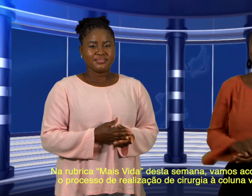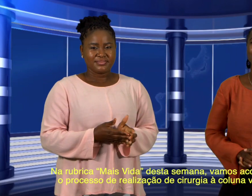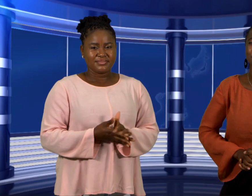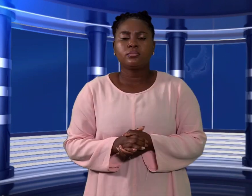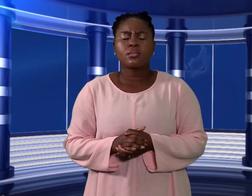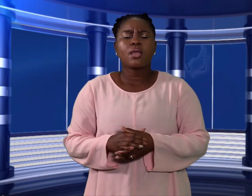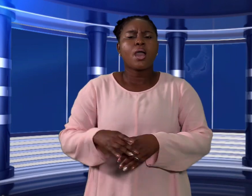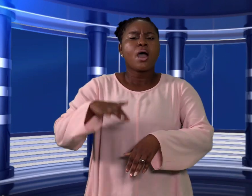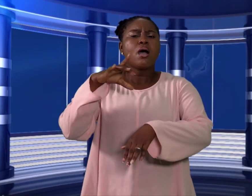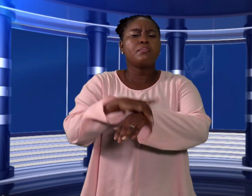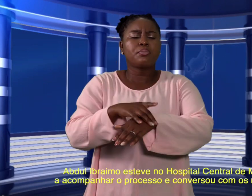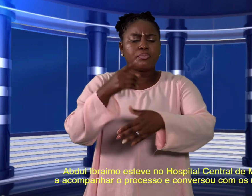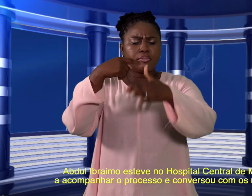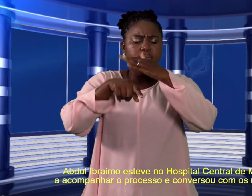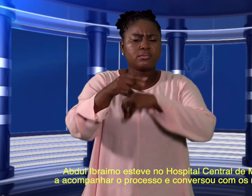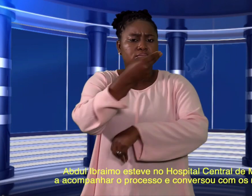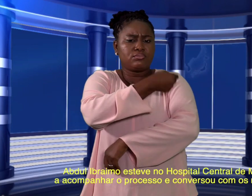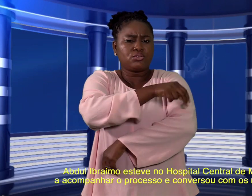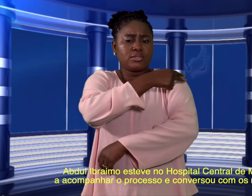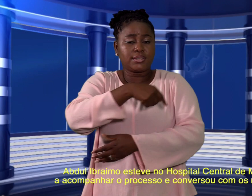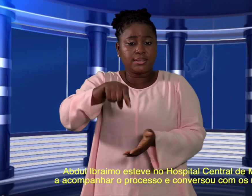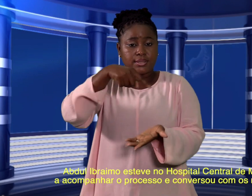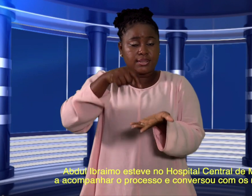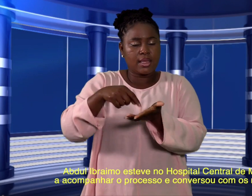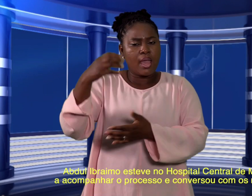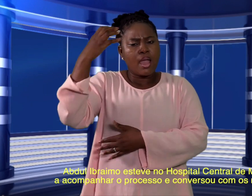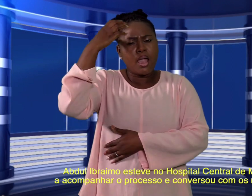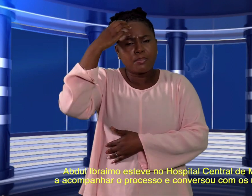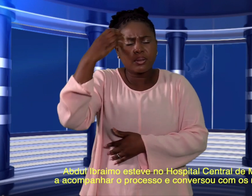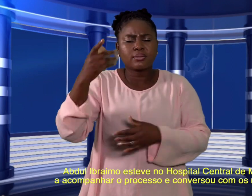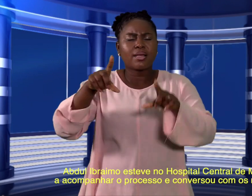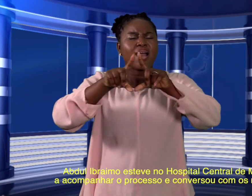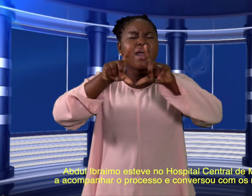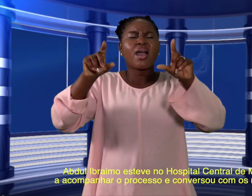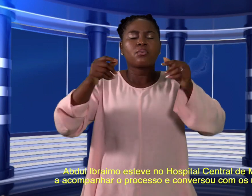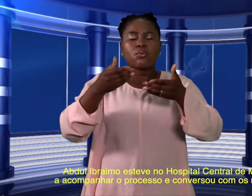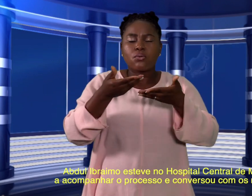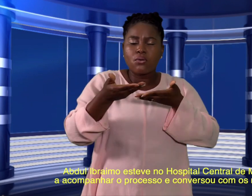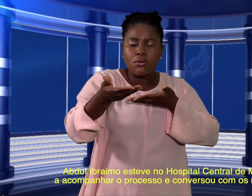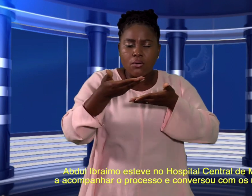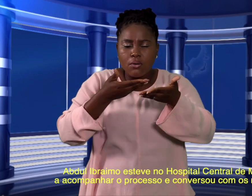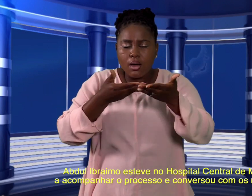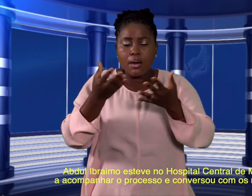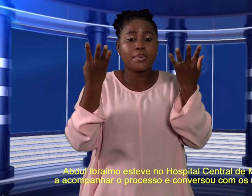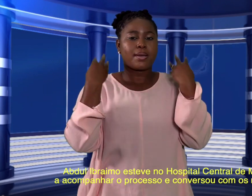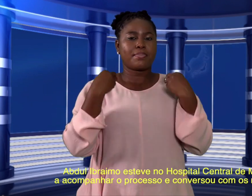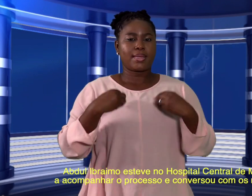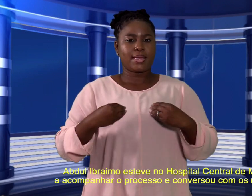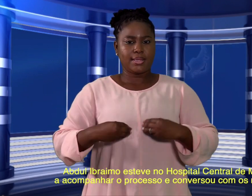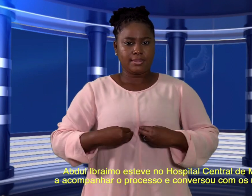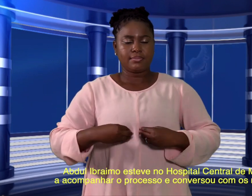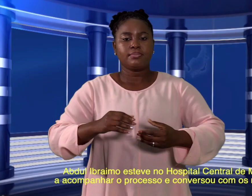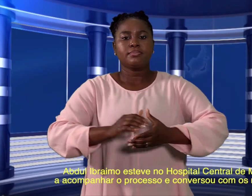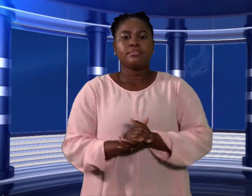à coluna vertebral. Abdul Ibrahim esteve no Hospital Central de Maputo a acompanhar o processo e conversou